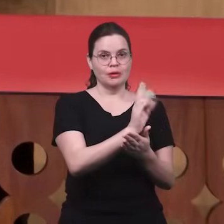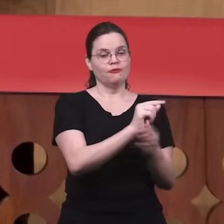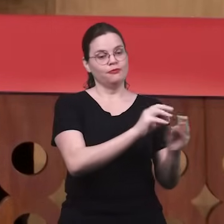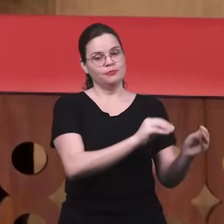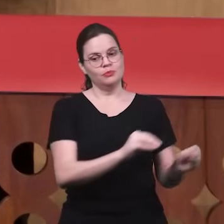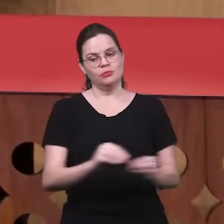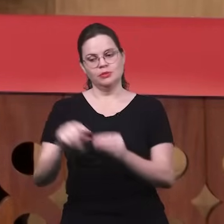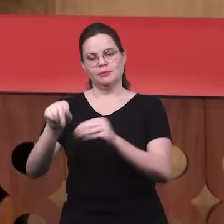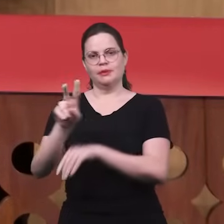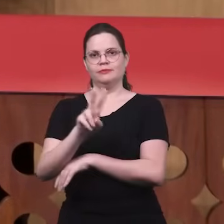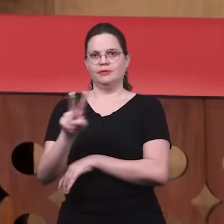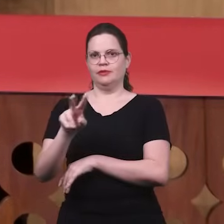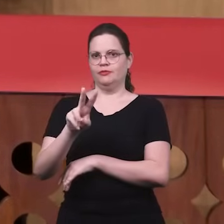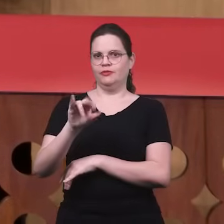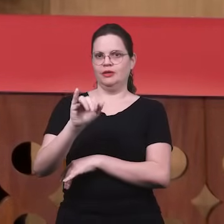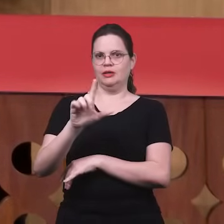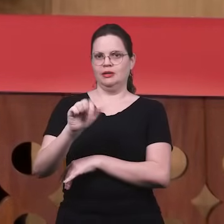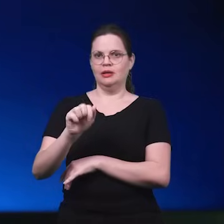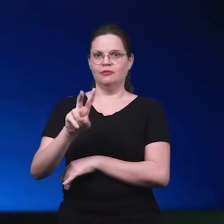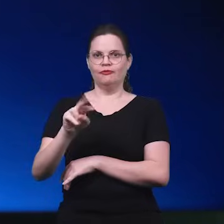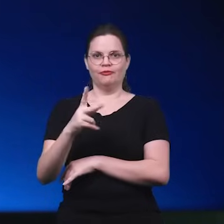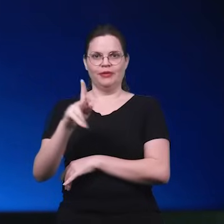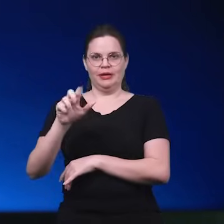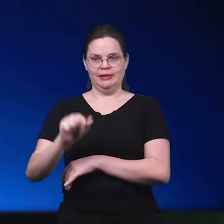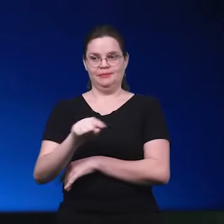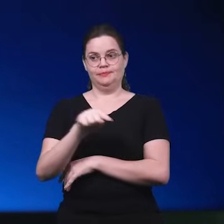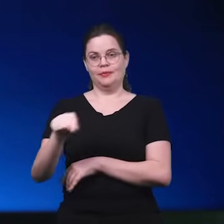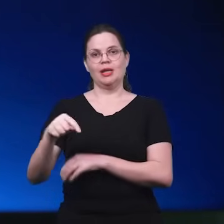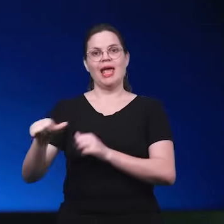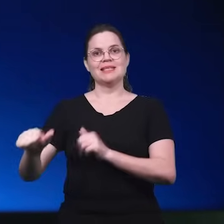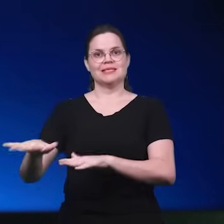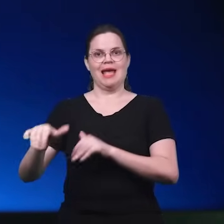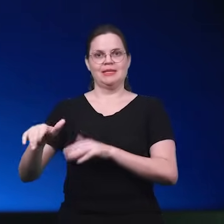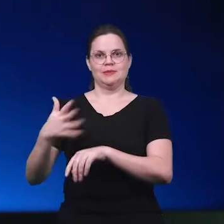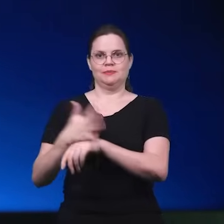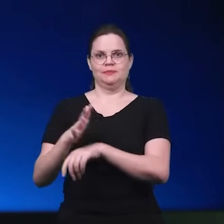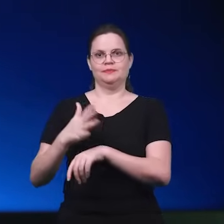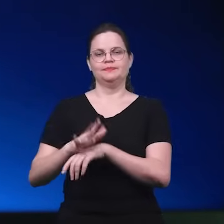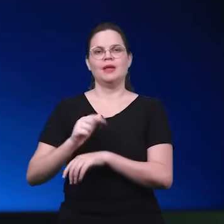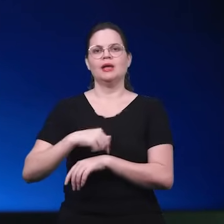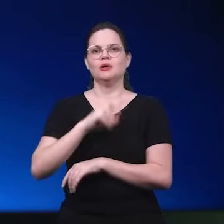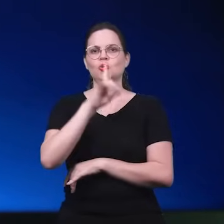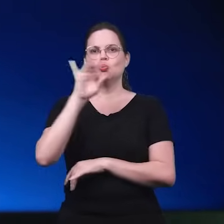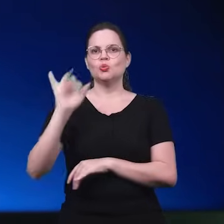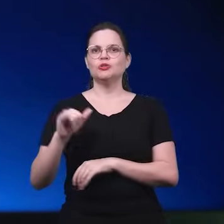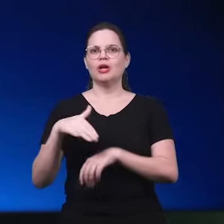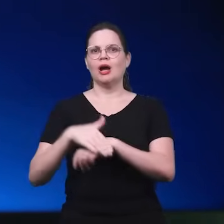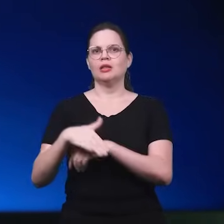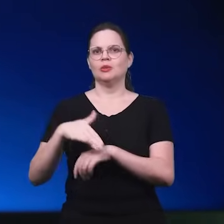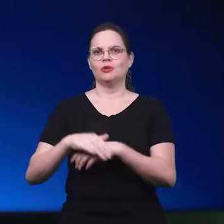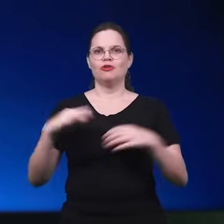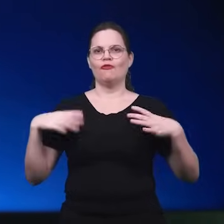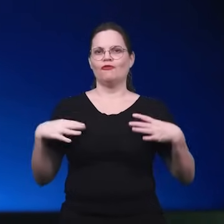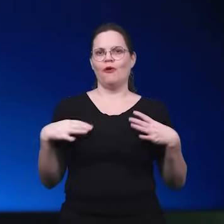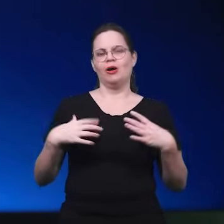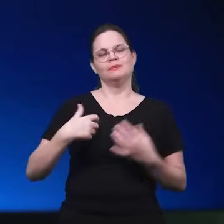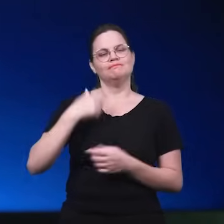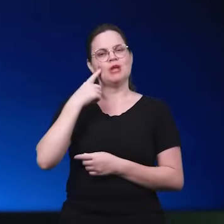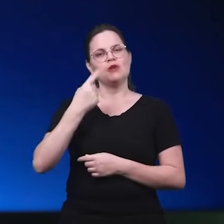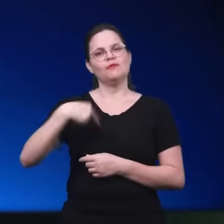Um dia, eu saindo do quartel à noite, estava de folga, falei assim, vou lá na Praia da Costa dar uma volta.